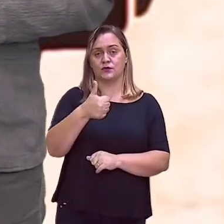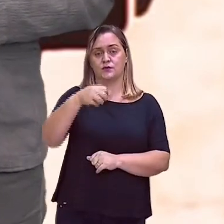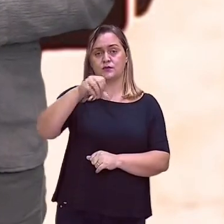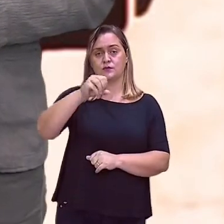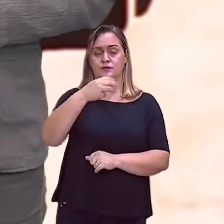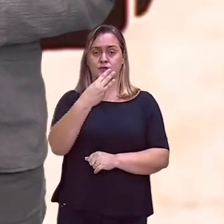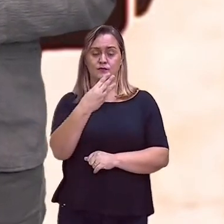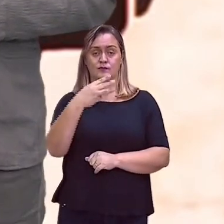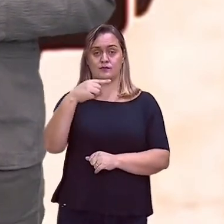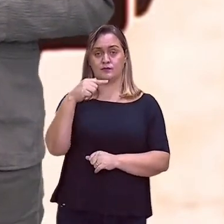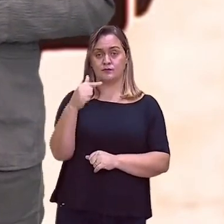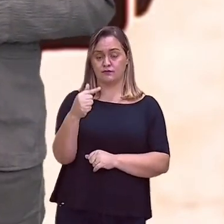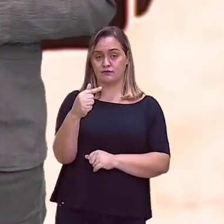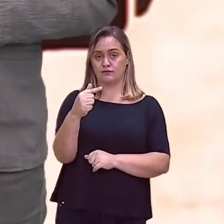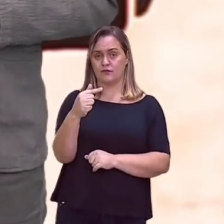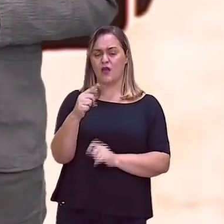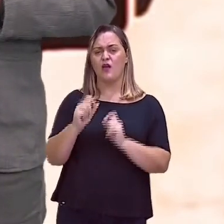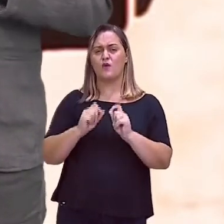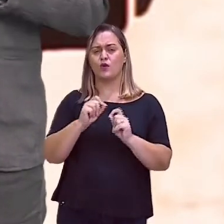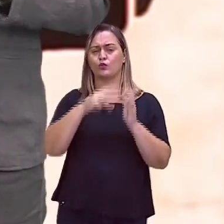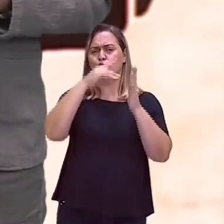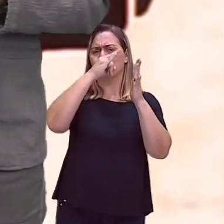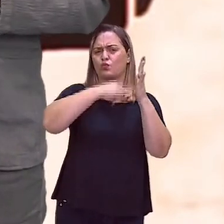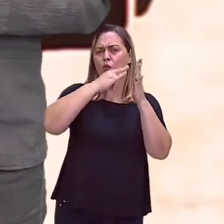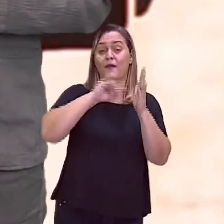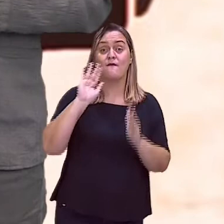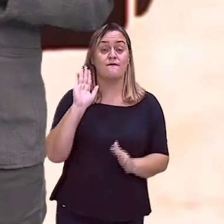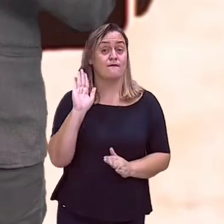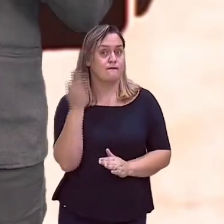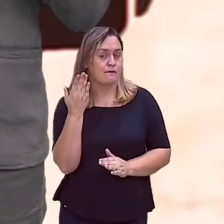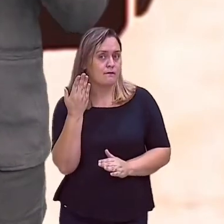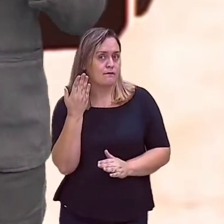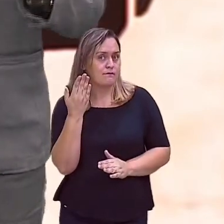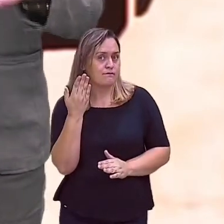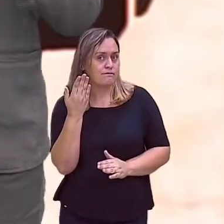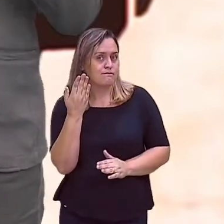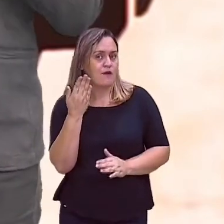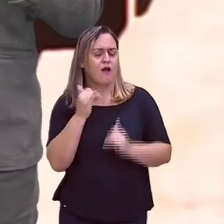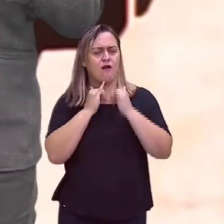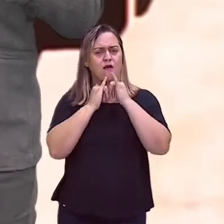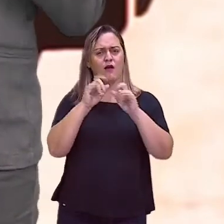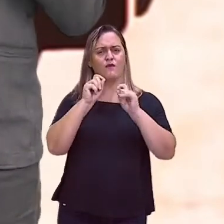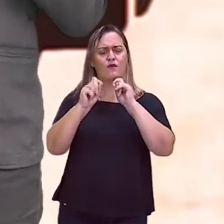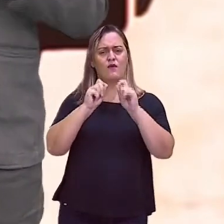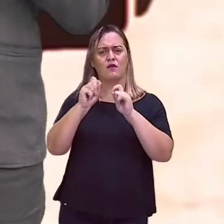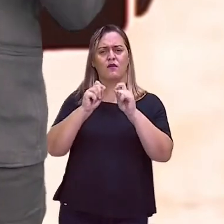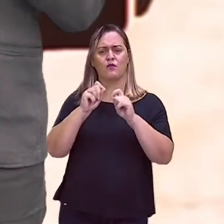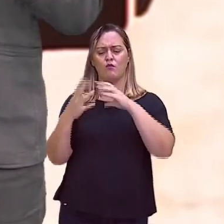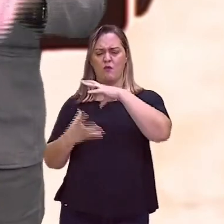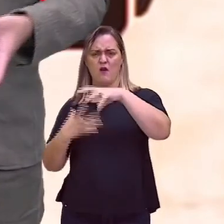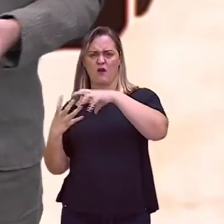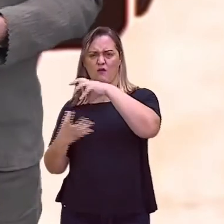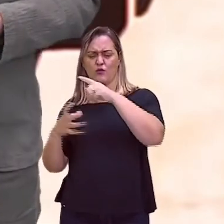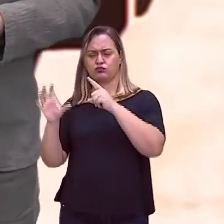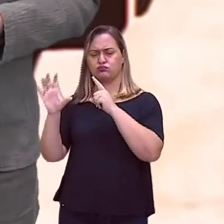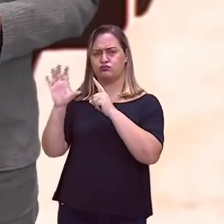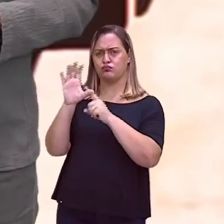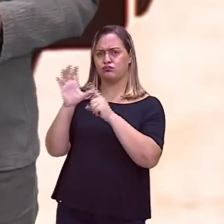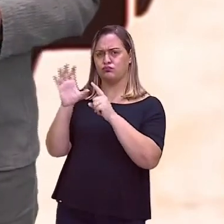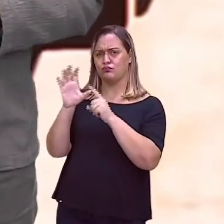1937 e consistia em um documento falso que falava sobre uma revolta comunista em preparação do